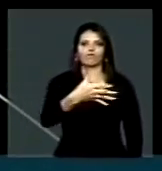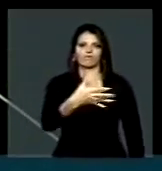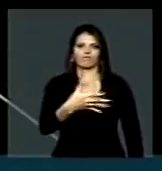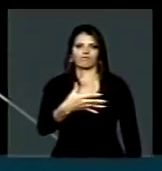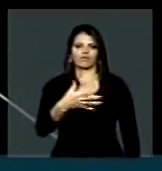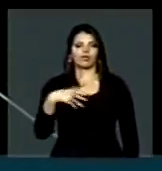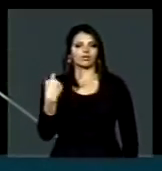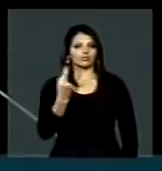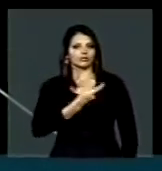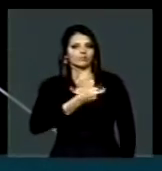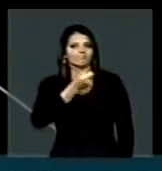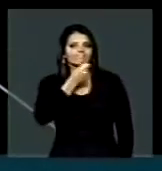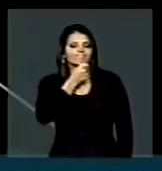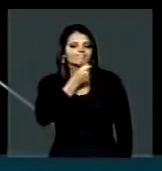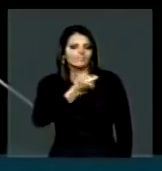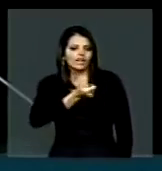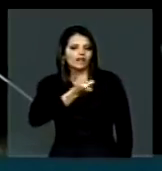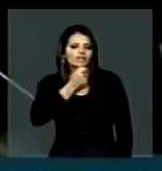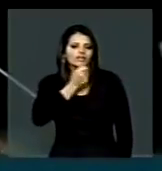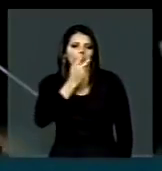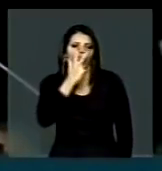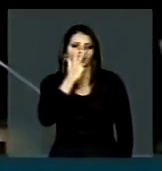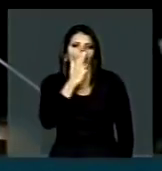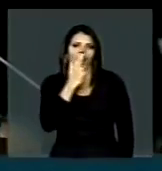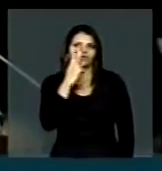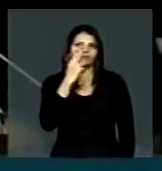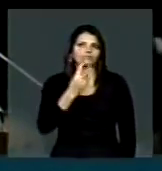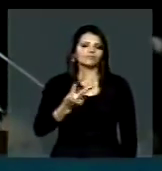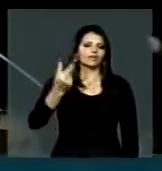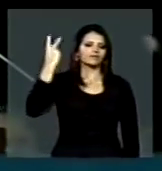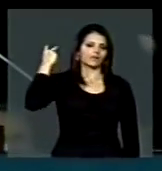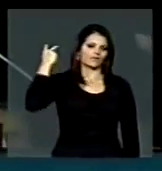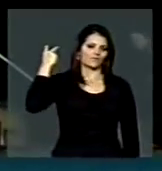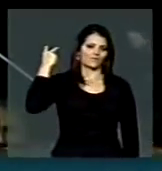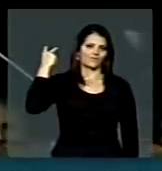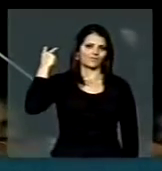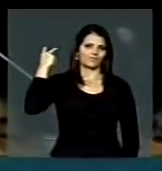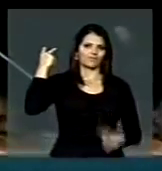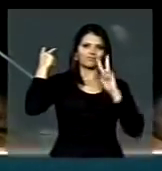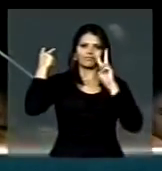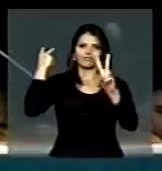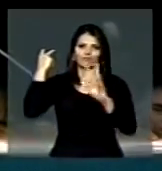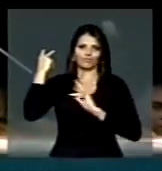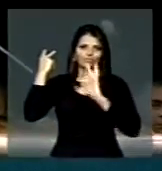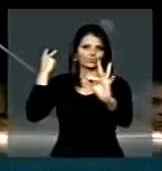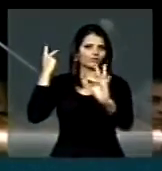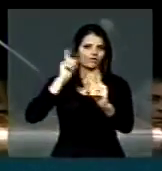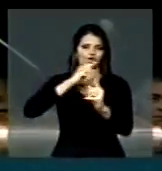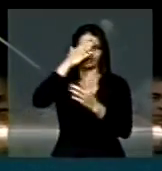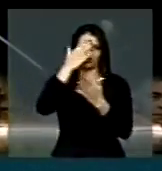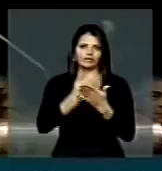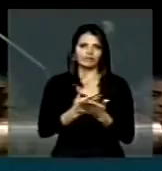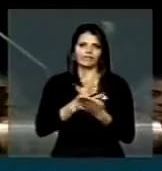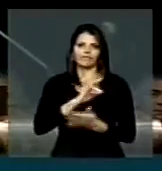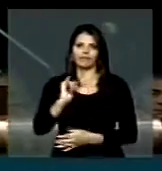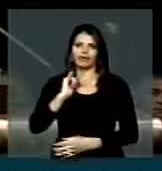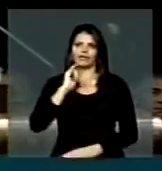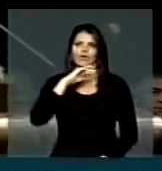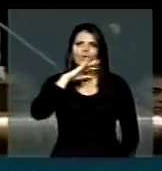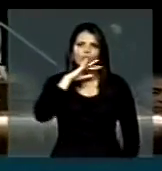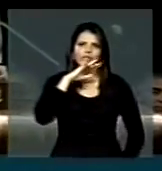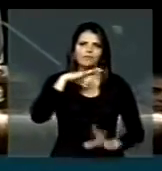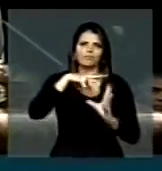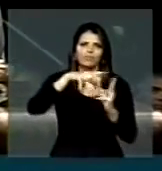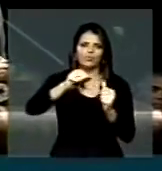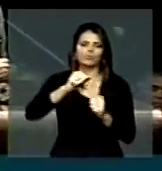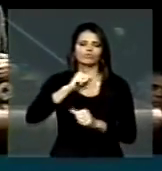E nós ainda estamos com os olhos no passado. Nós ainda estamos apostando em que as coisas irão mal no mundo. E